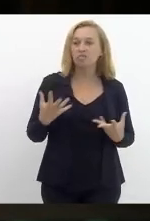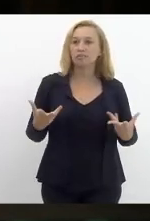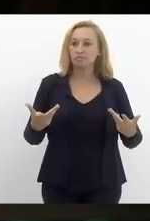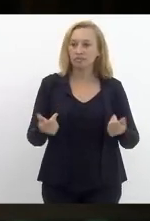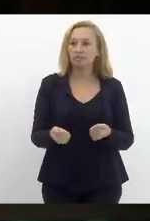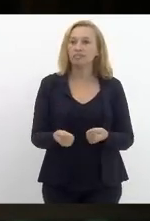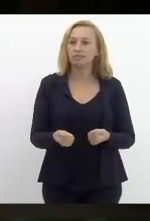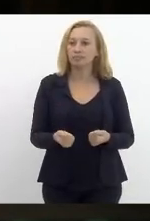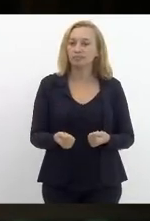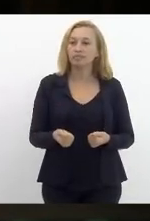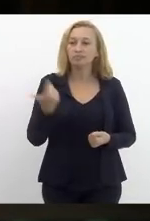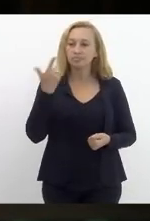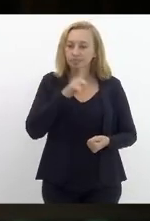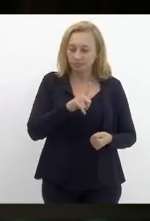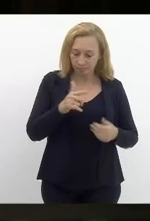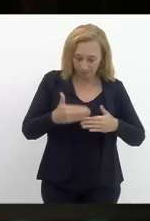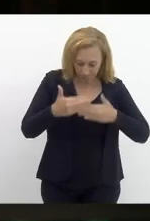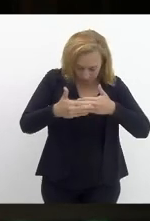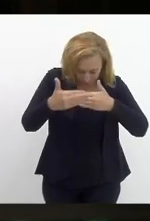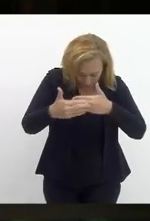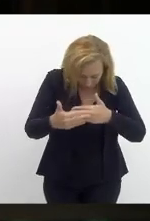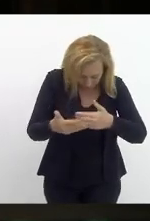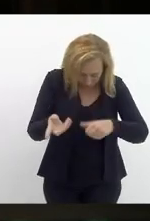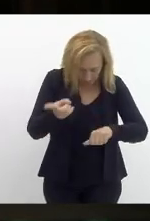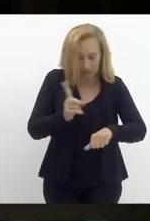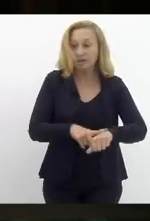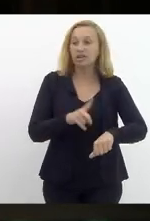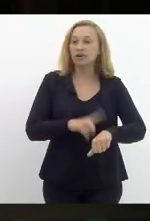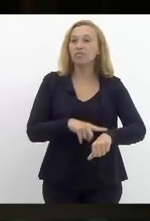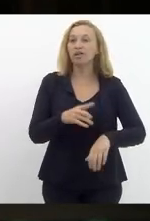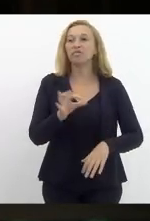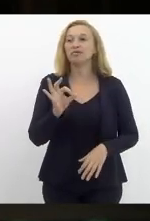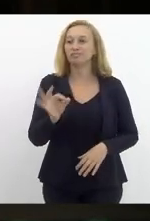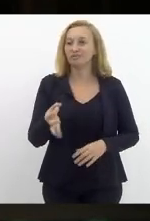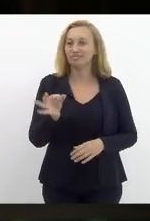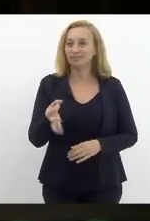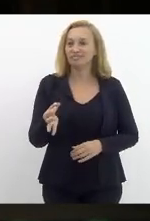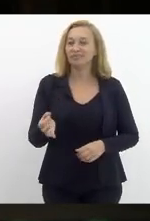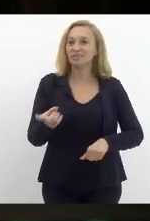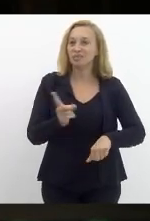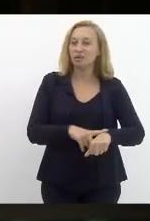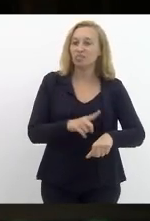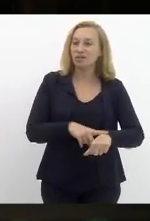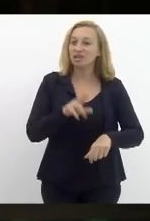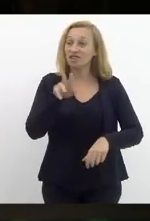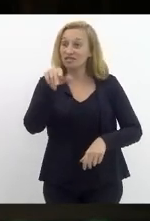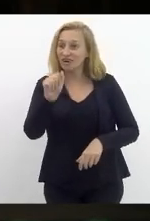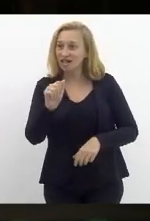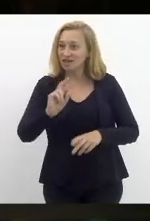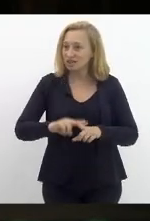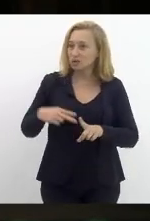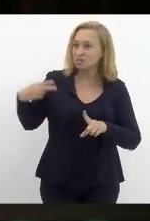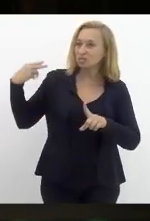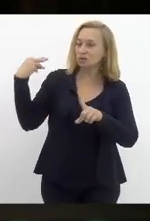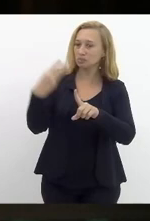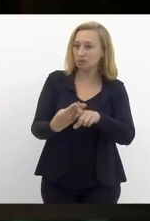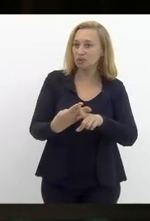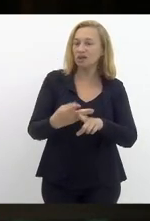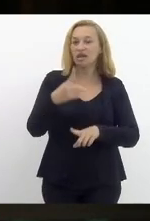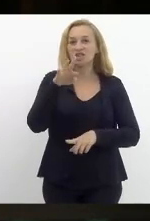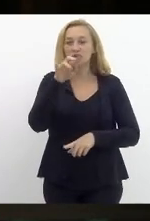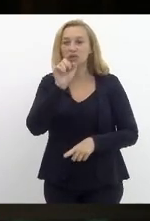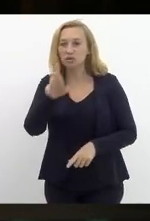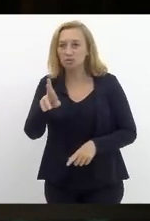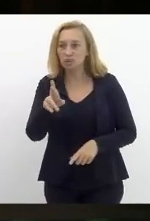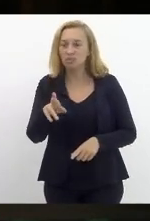tempo. Conseguimos avançar em tempo recorde junto ao governador, com o aumento de vagas, quadruplicou para inspetor, duplicou para